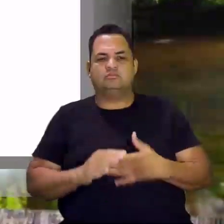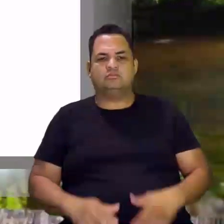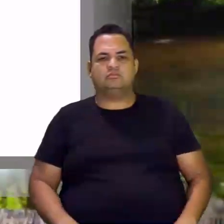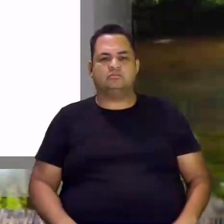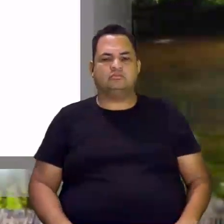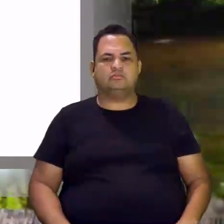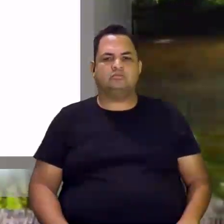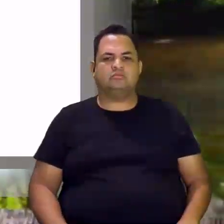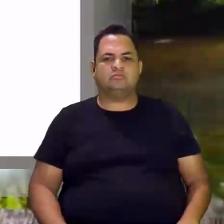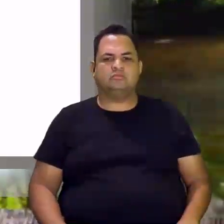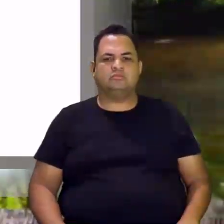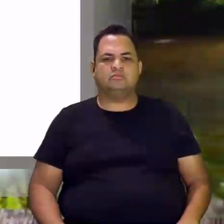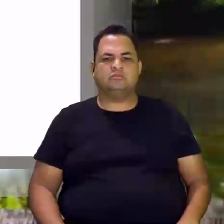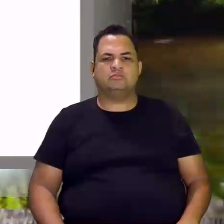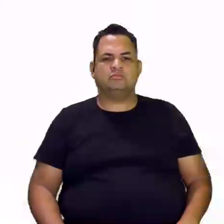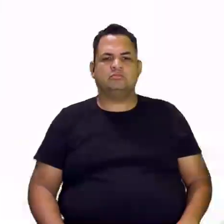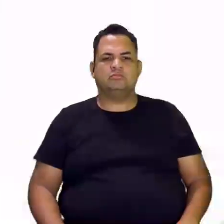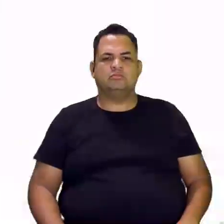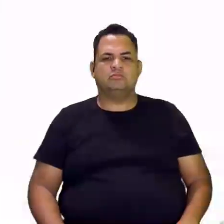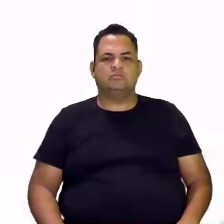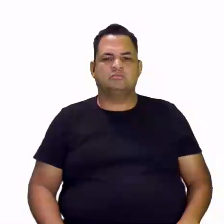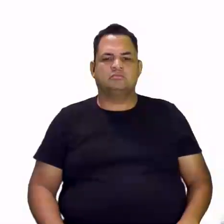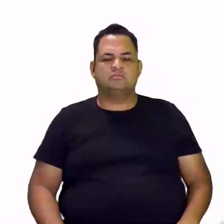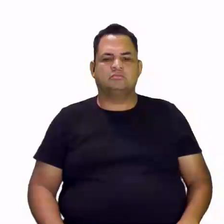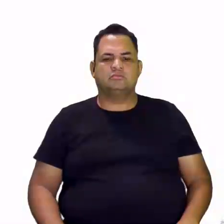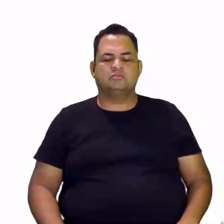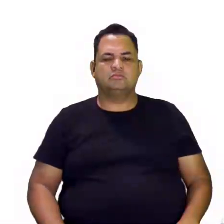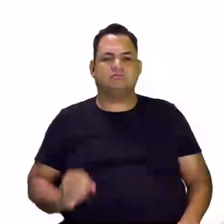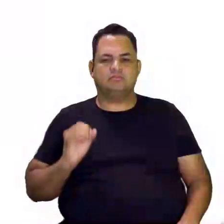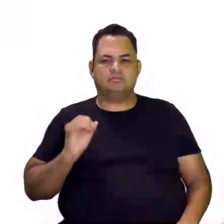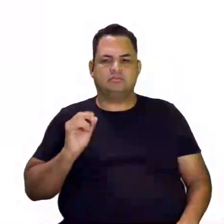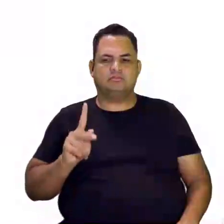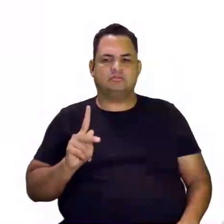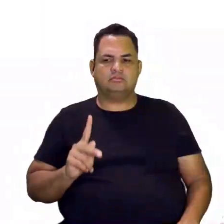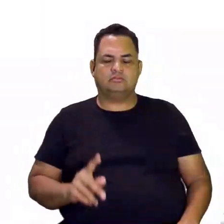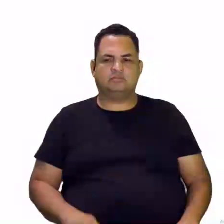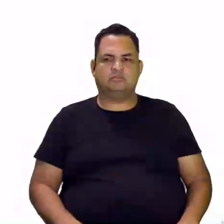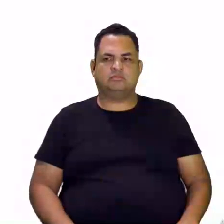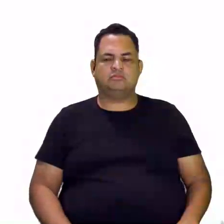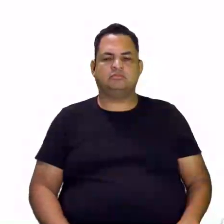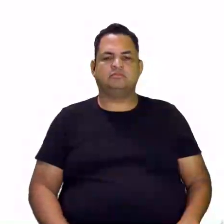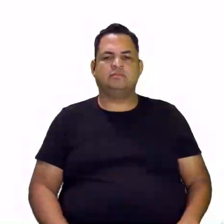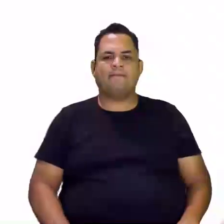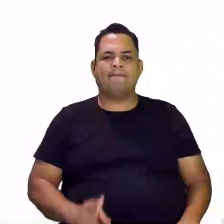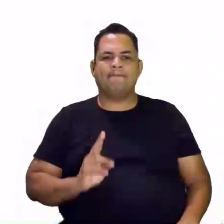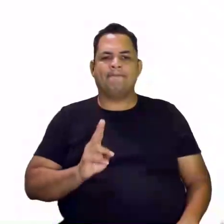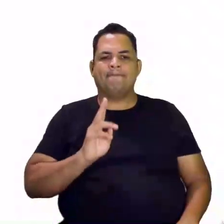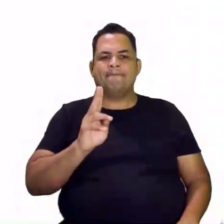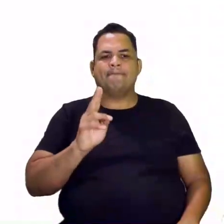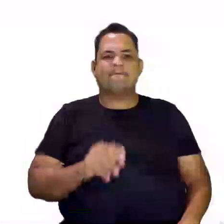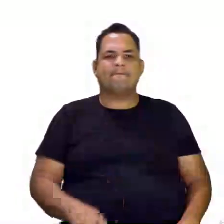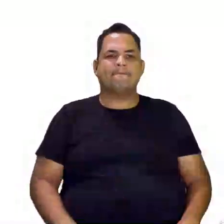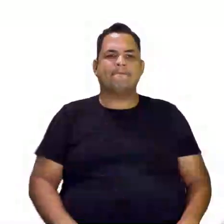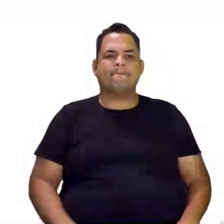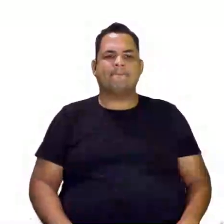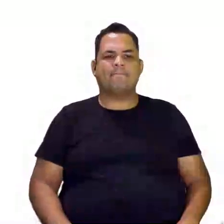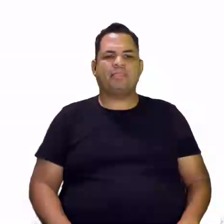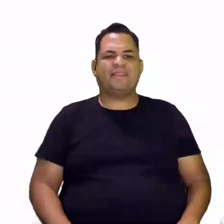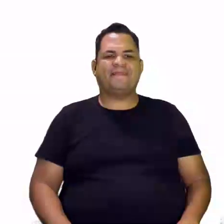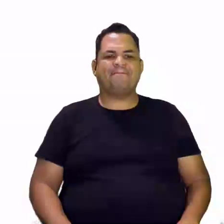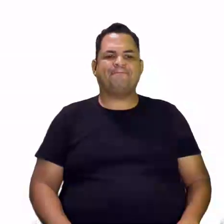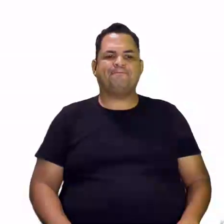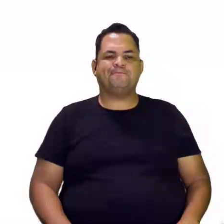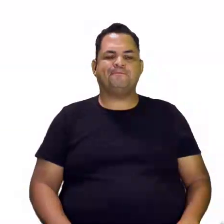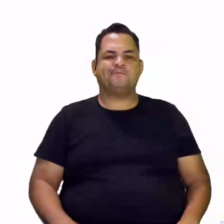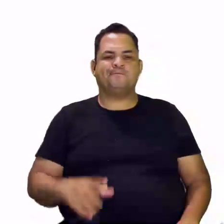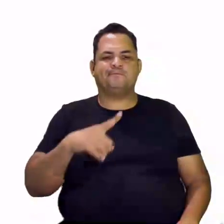Tudo bem? Vamos lá de novo? Ok. Vamos seguindo. Aqui nós